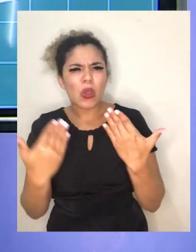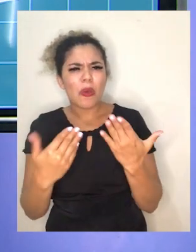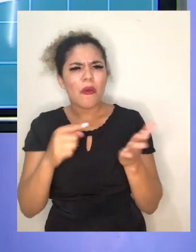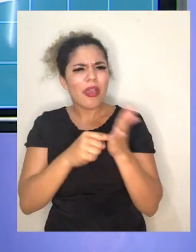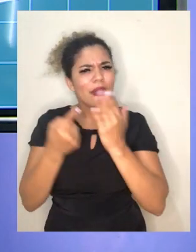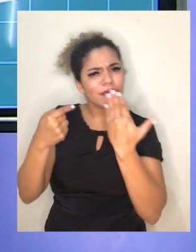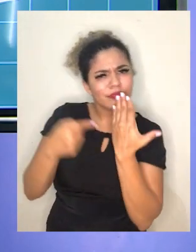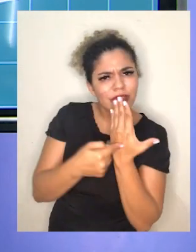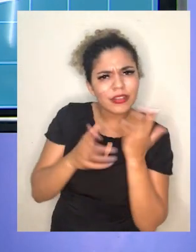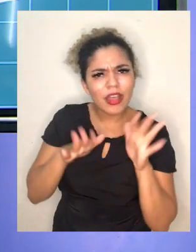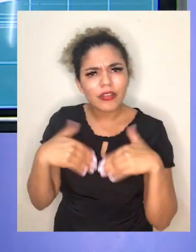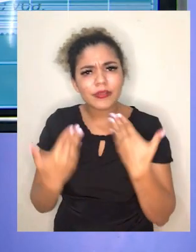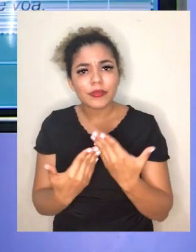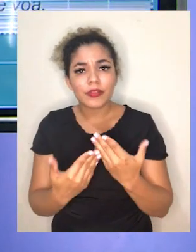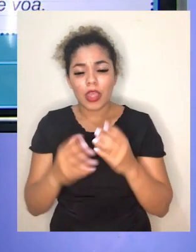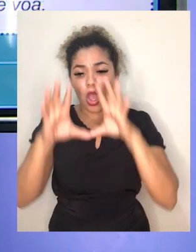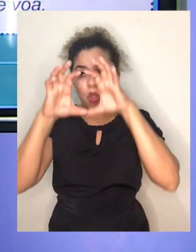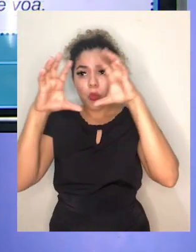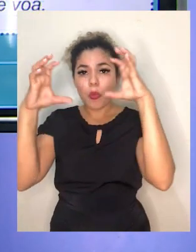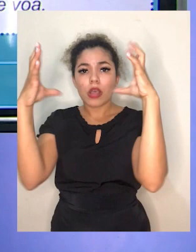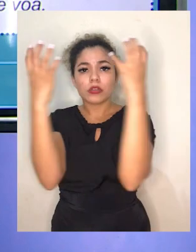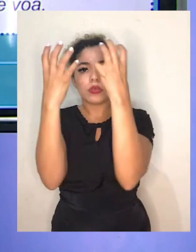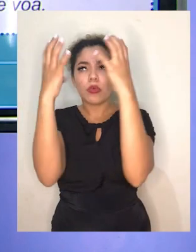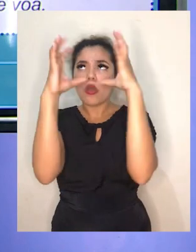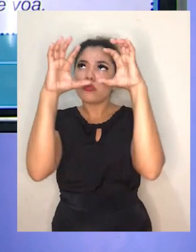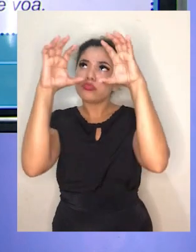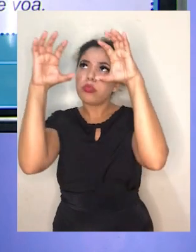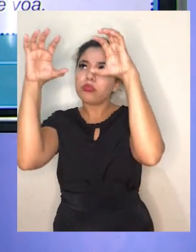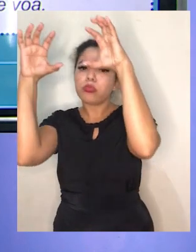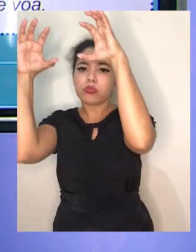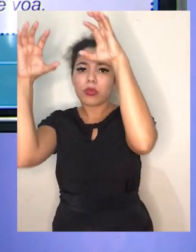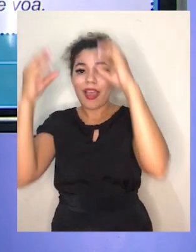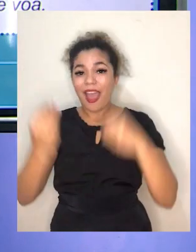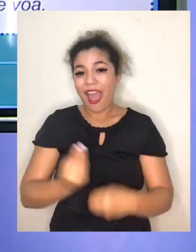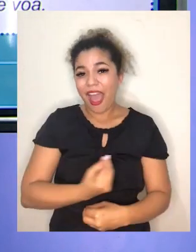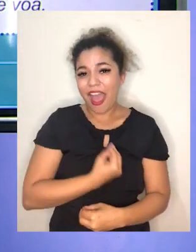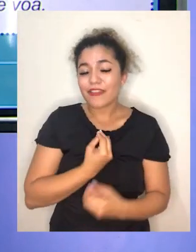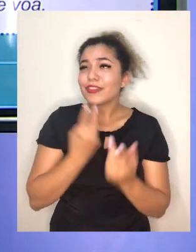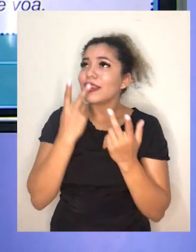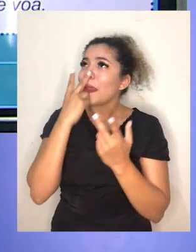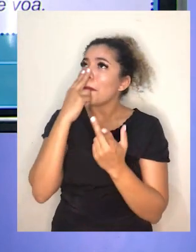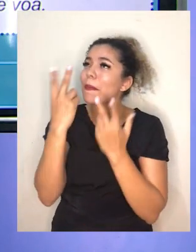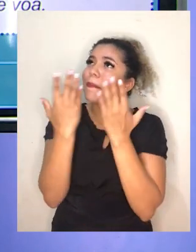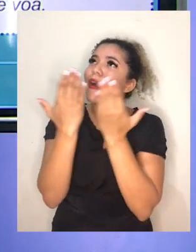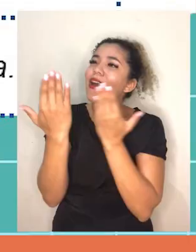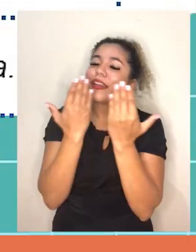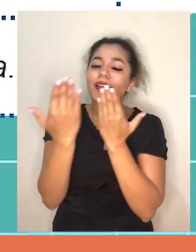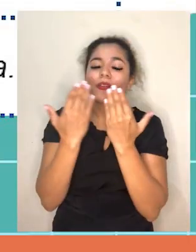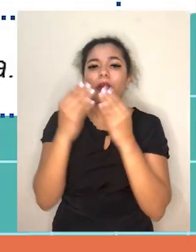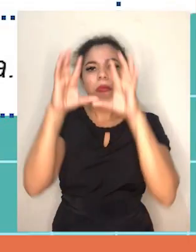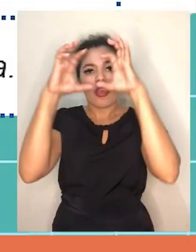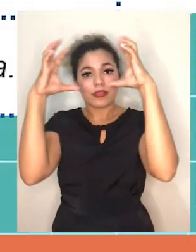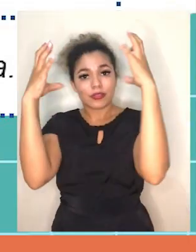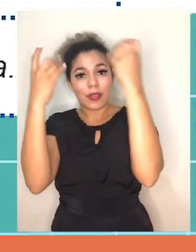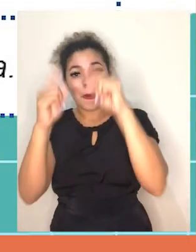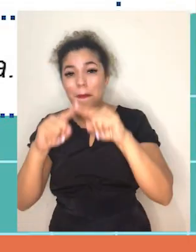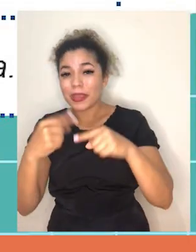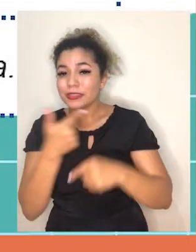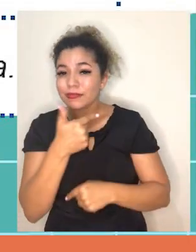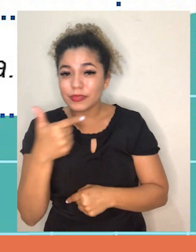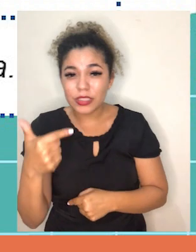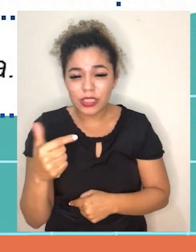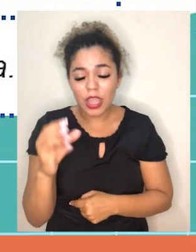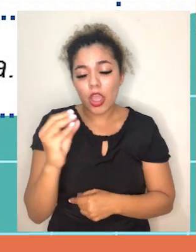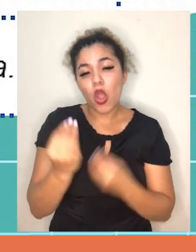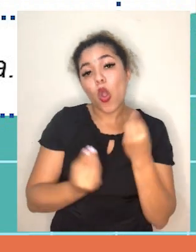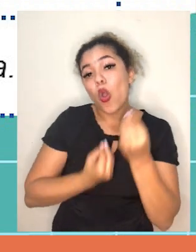que é a metáfora? Uma nuvem que voa. A vida é como uma nuvem que voa. Porém, nós